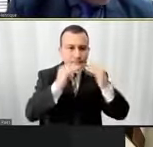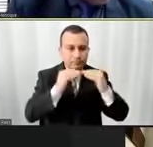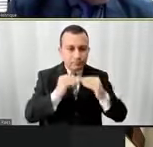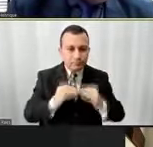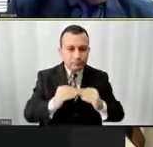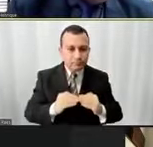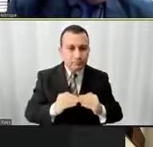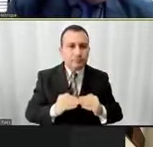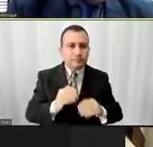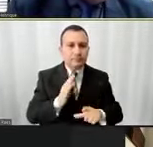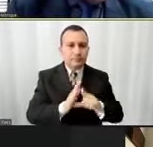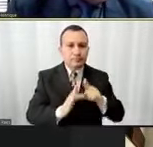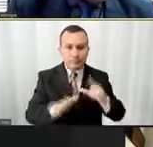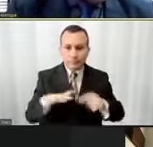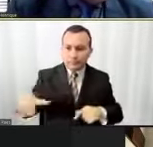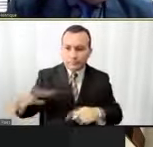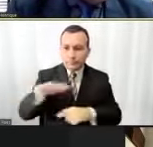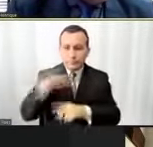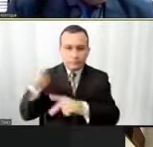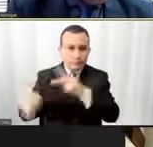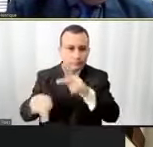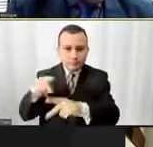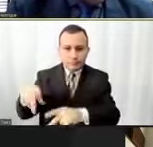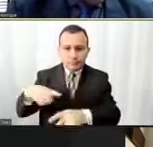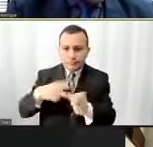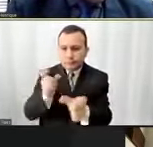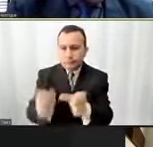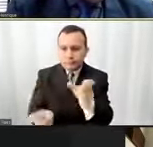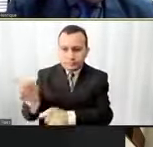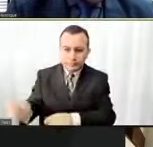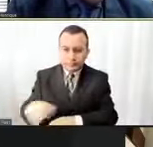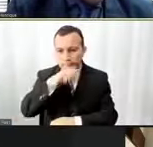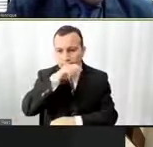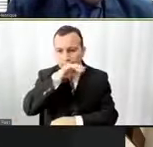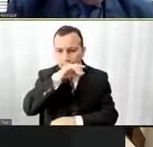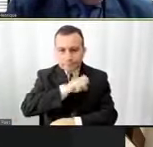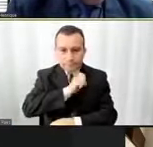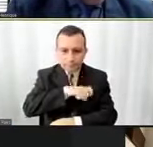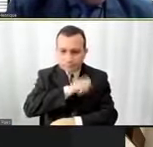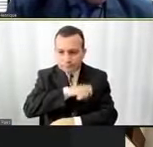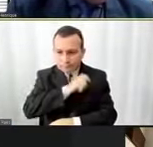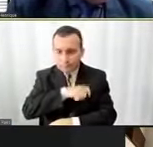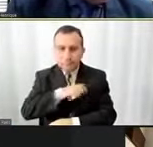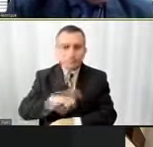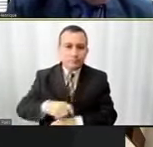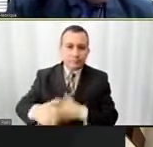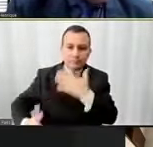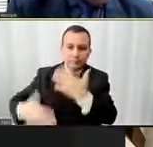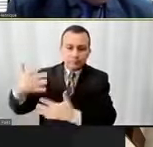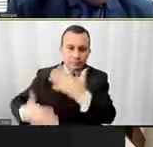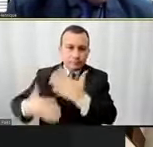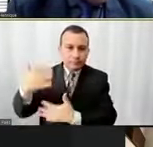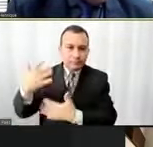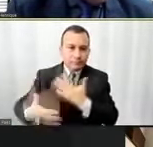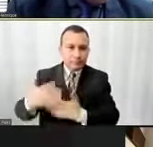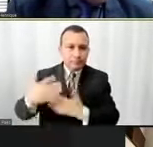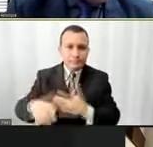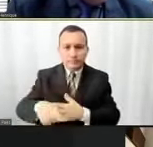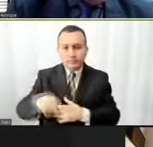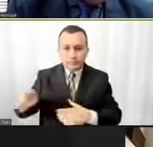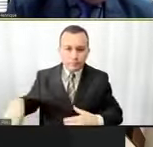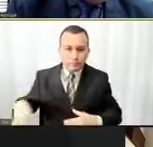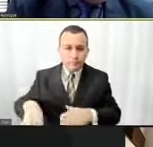dominada aquela população por indivíduos nocivos à normalização da sociedade que, através de meios escusos e